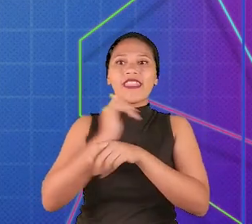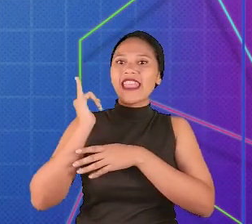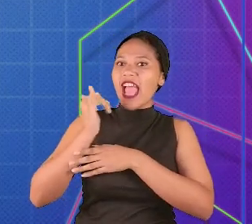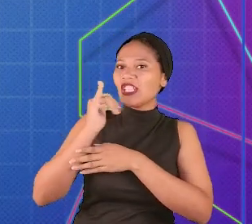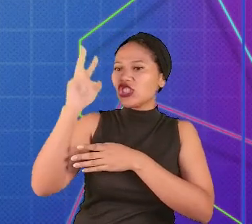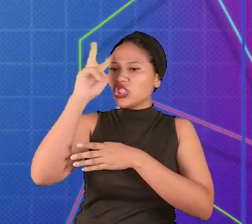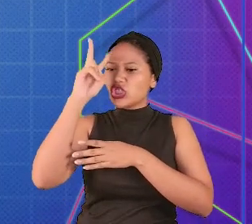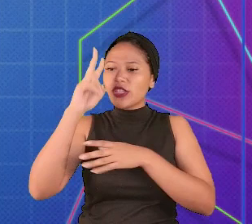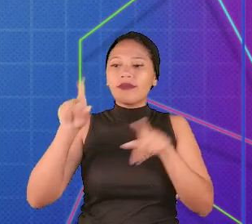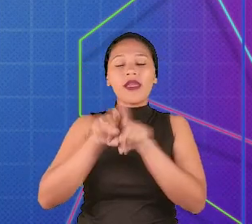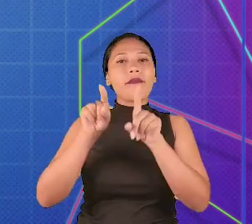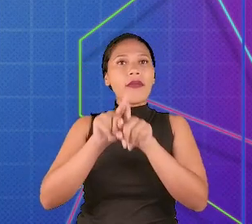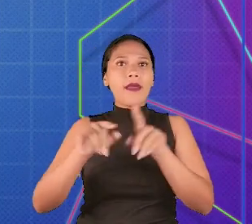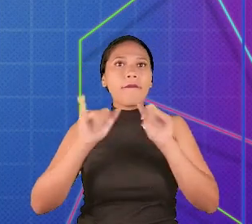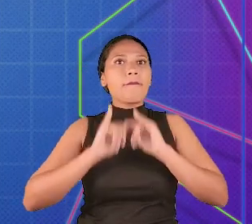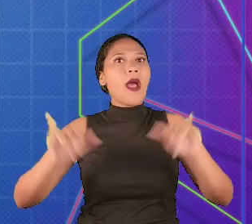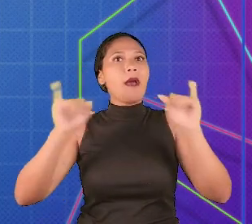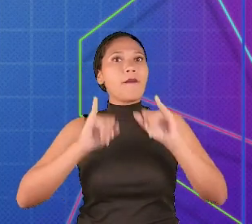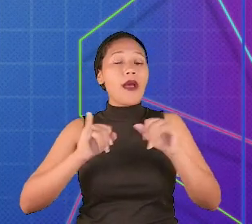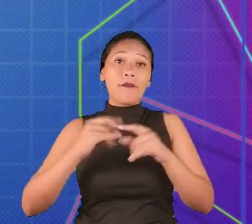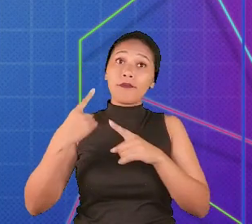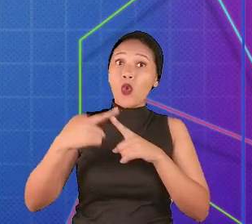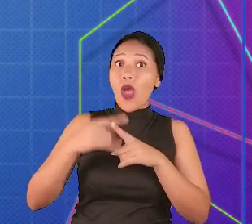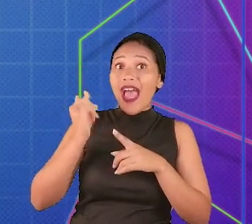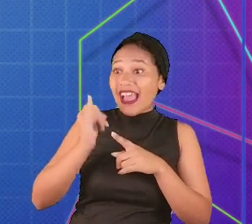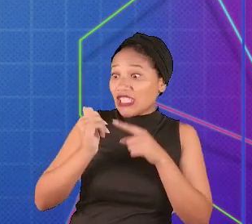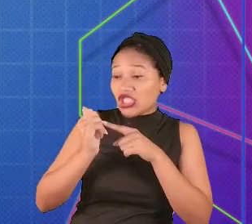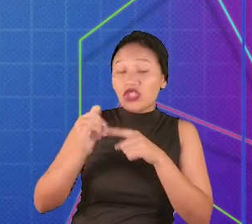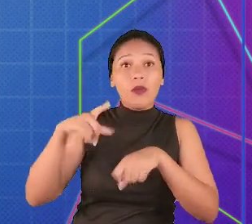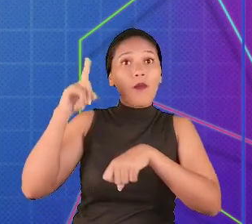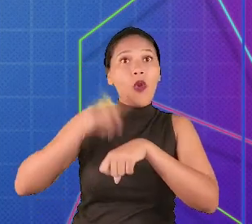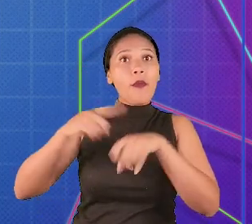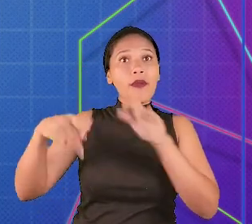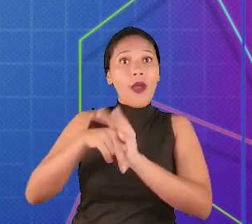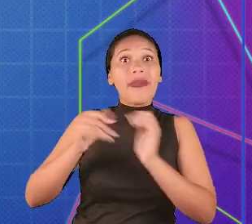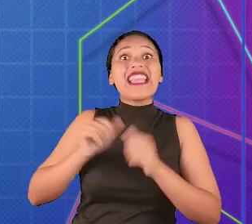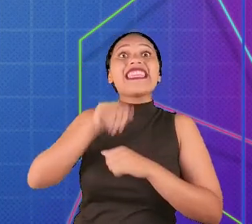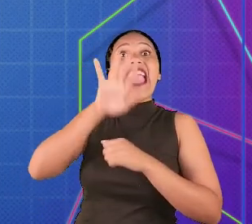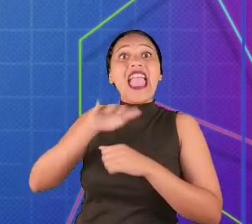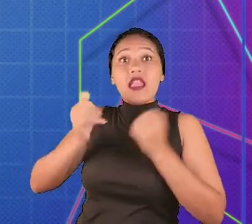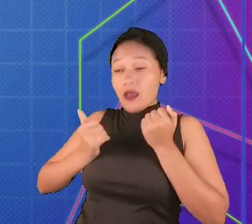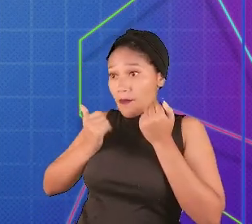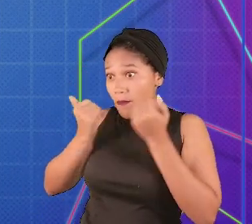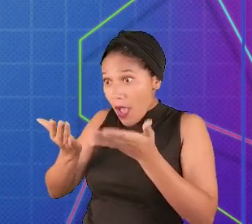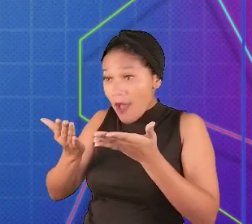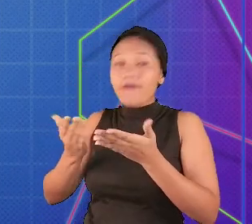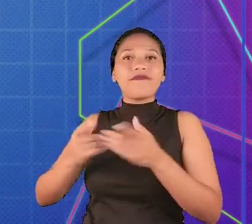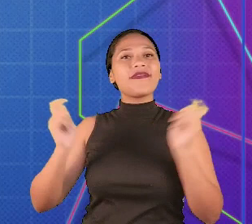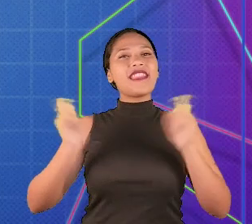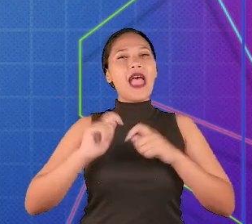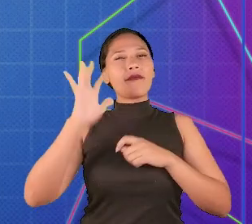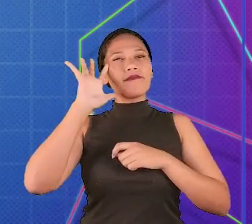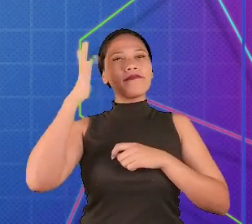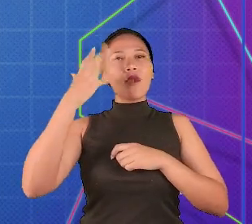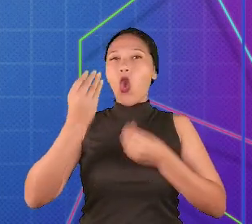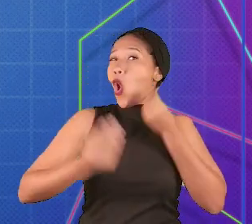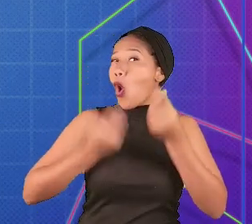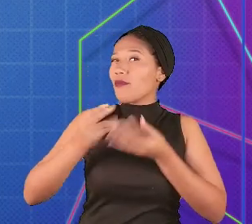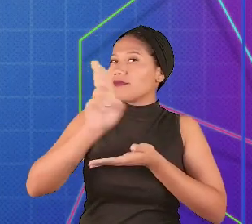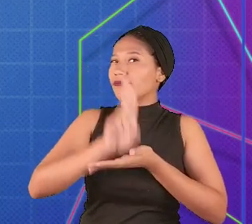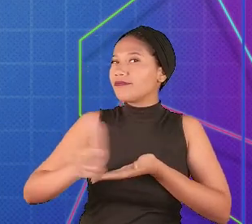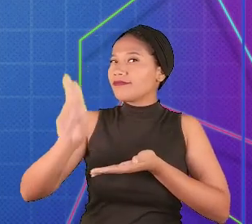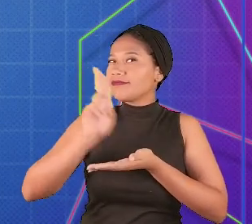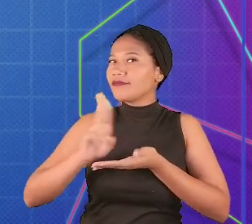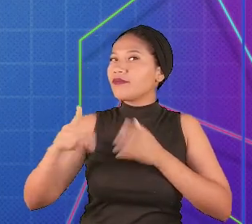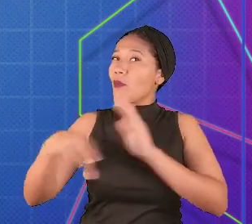de narrativa e de marketing. De narrativa, porque a partir do momento que você define para quem é o seu jogo, vai poder decidir como vai usar a